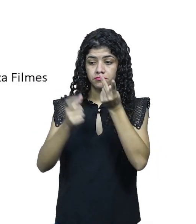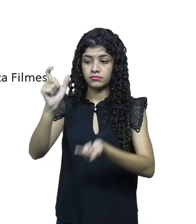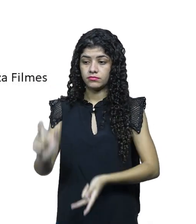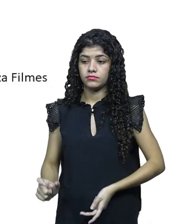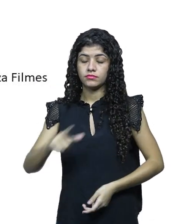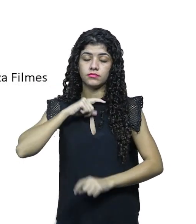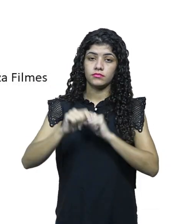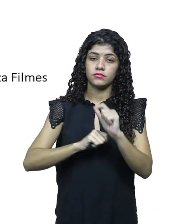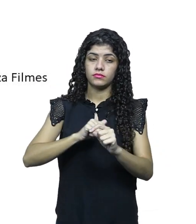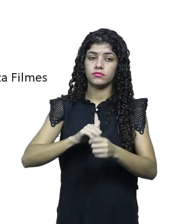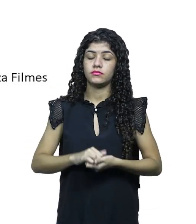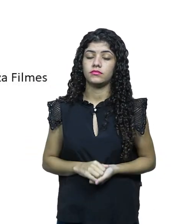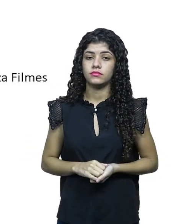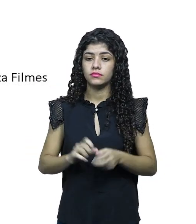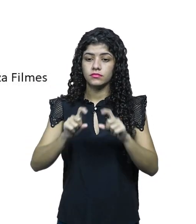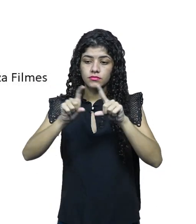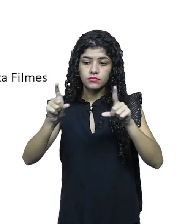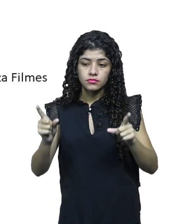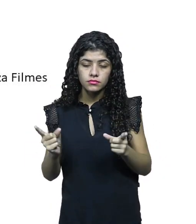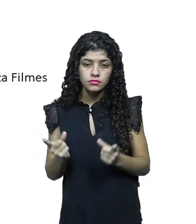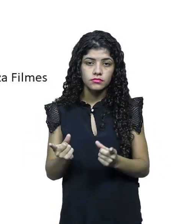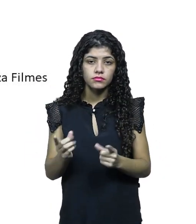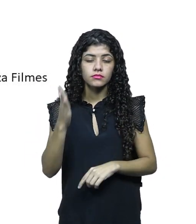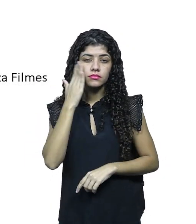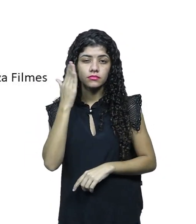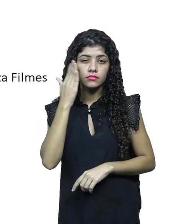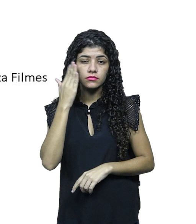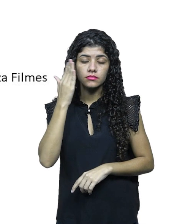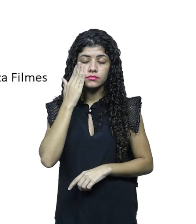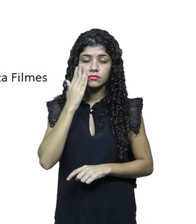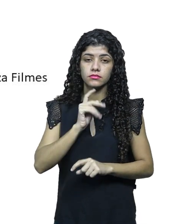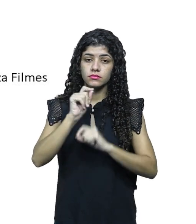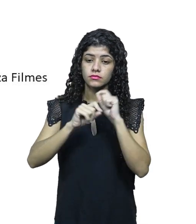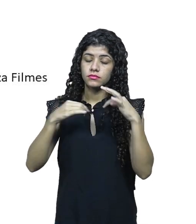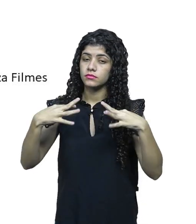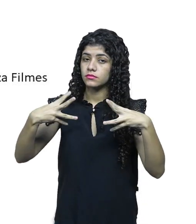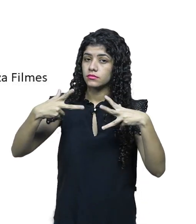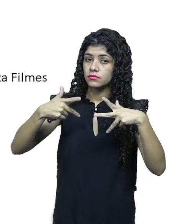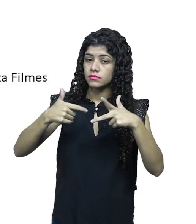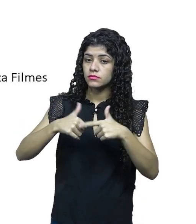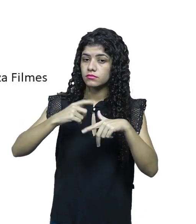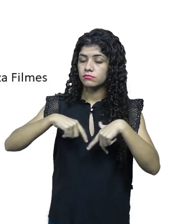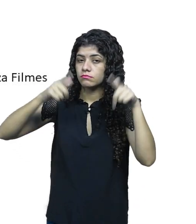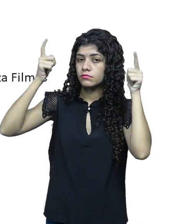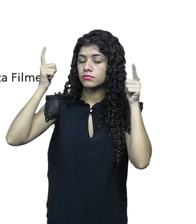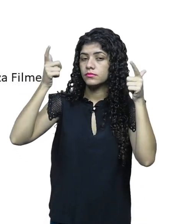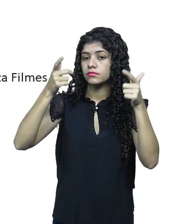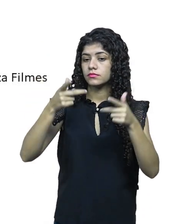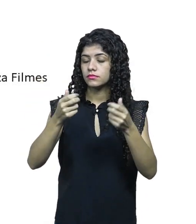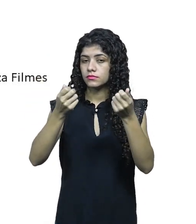desse filme, tem até uma observação interessante. Na primeira vez que o personagem fala, vem um parêntese embaixo dizendo